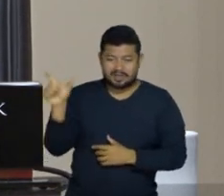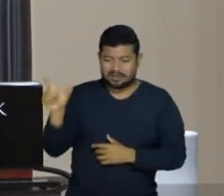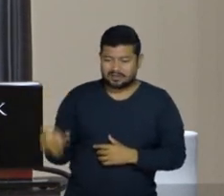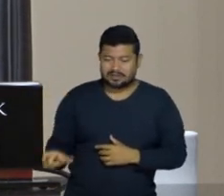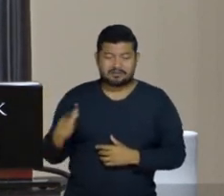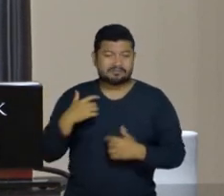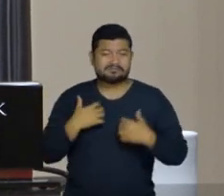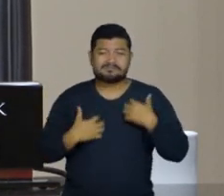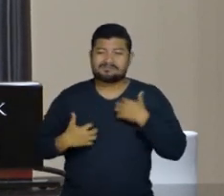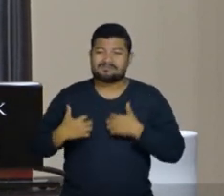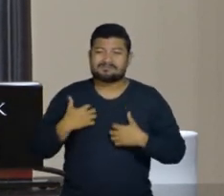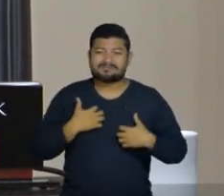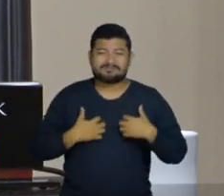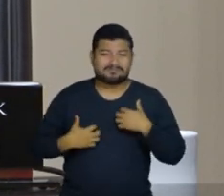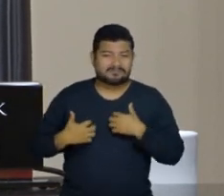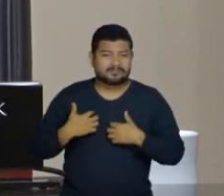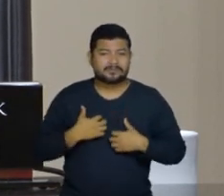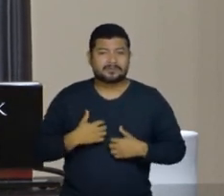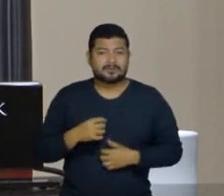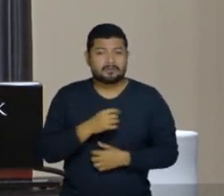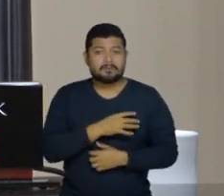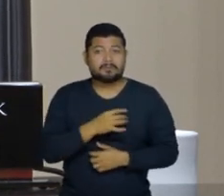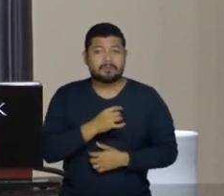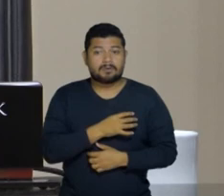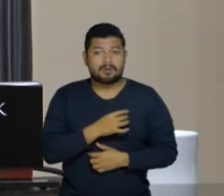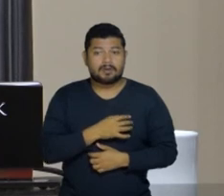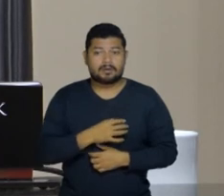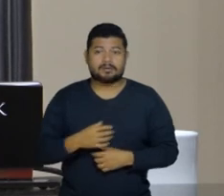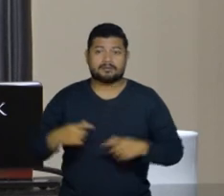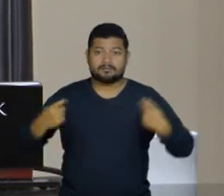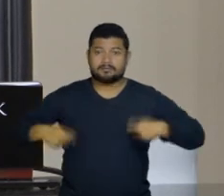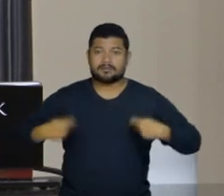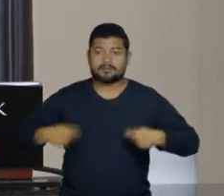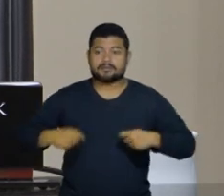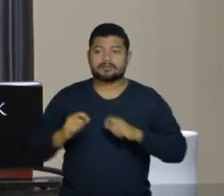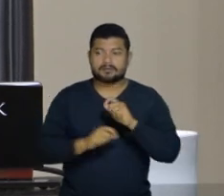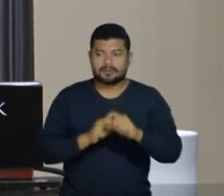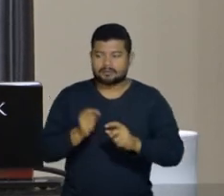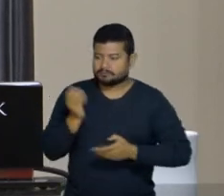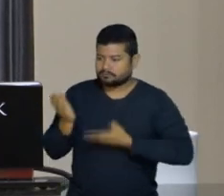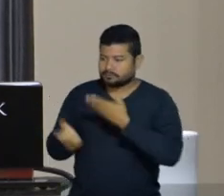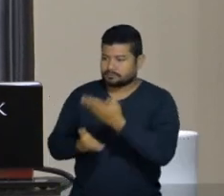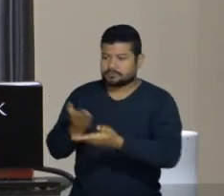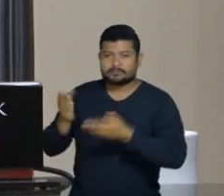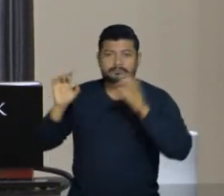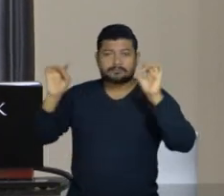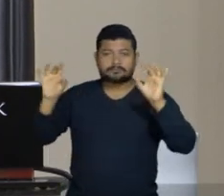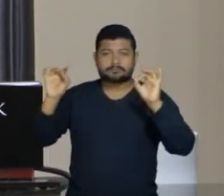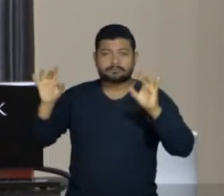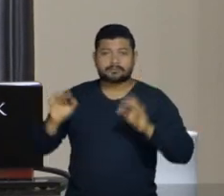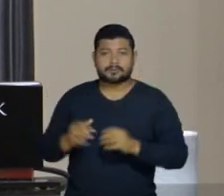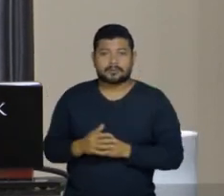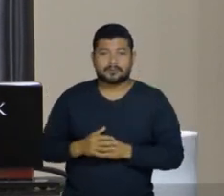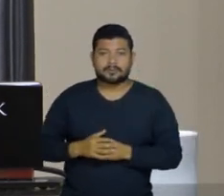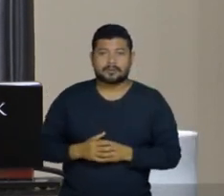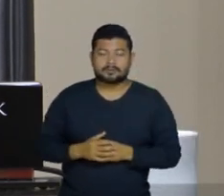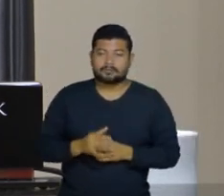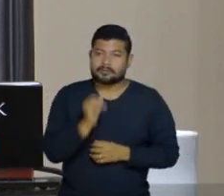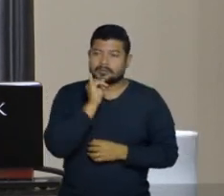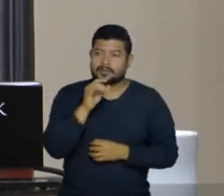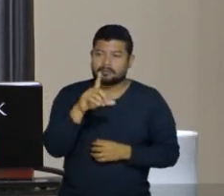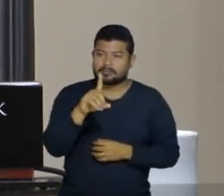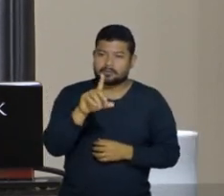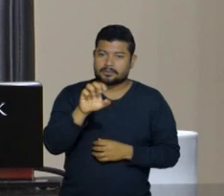e ali precisa de um atendimento especial. Quando vê a DEIC, a